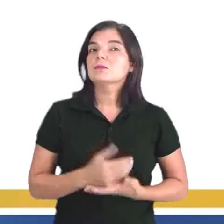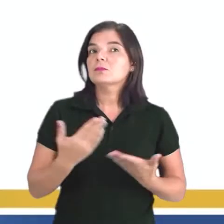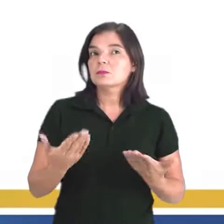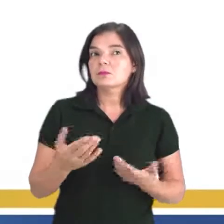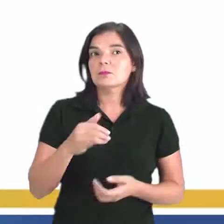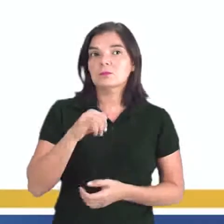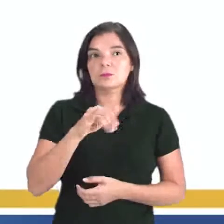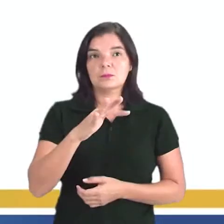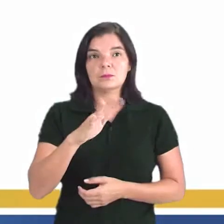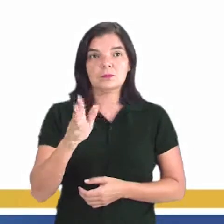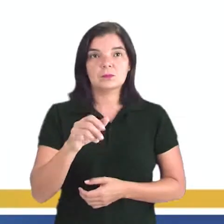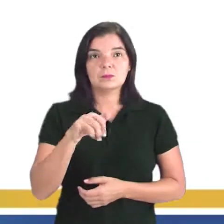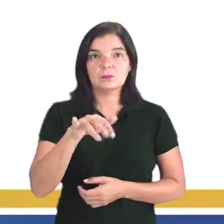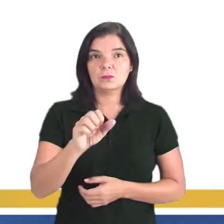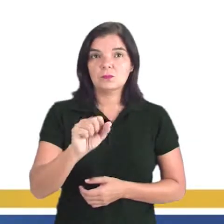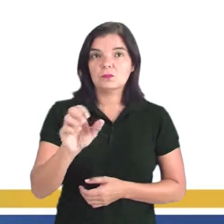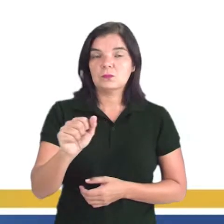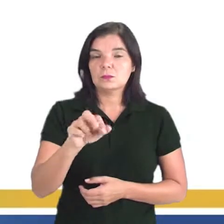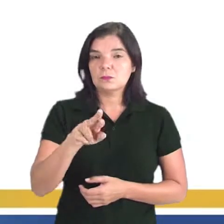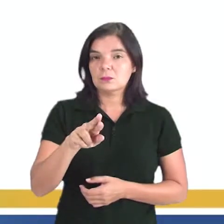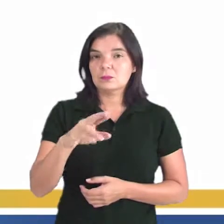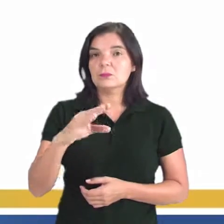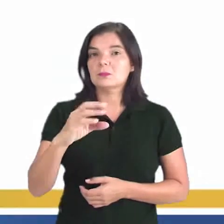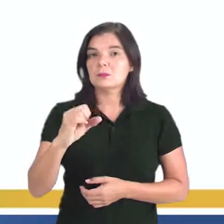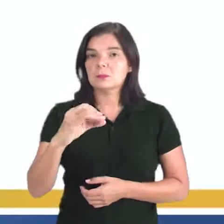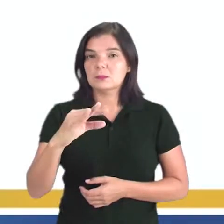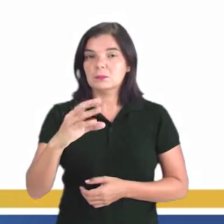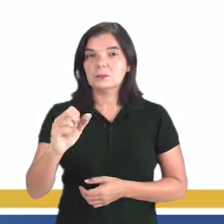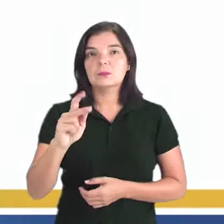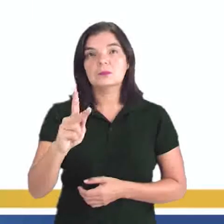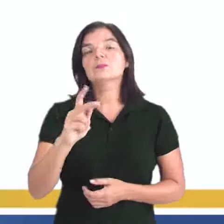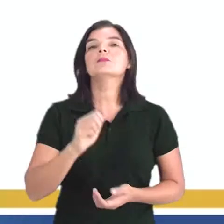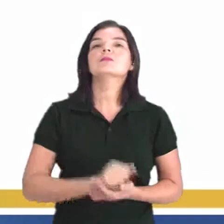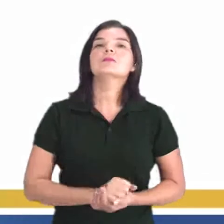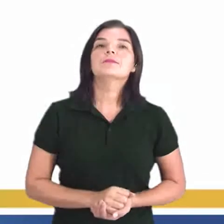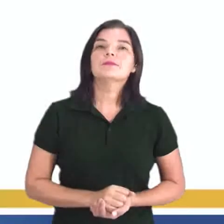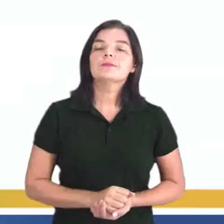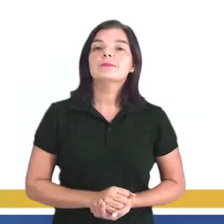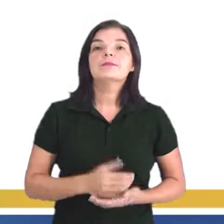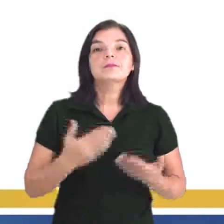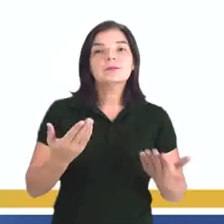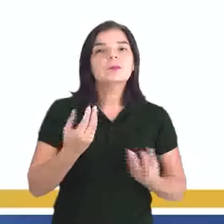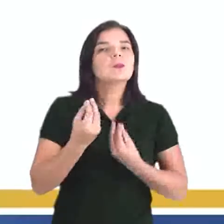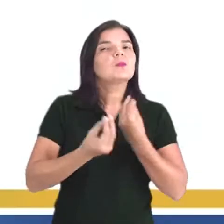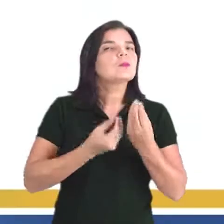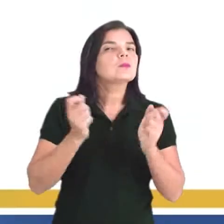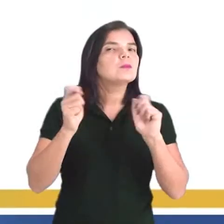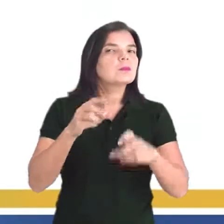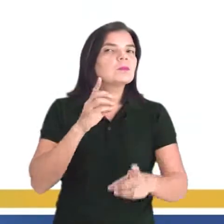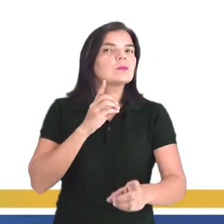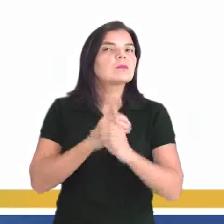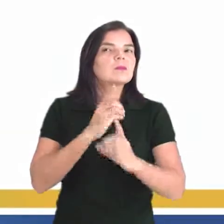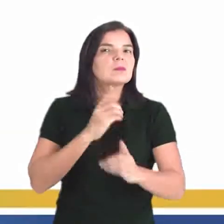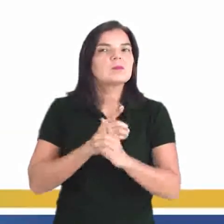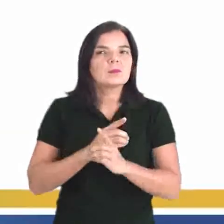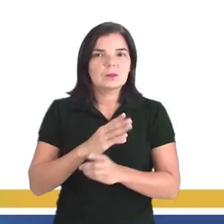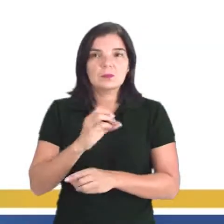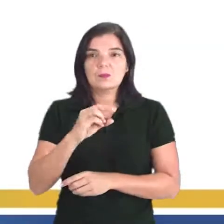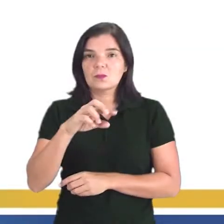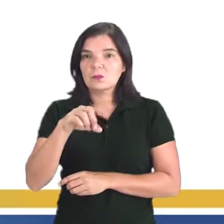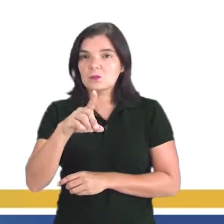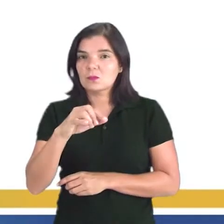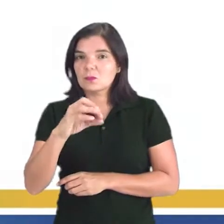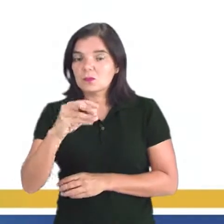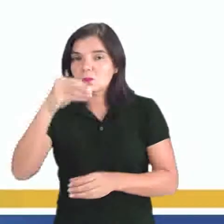you are sick, seek medical advice and get tested. Então, como que eu posso identificar uma condicional numa